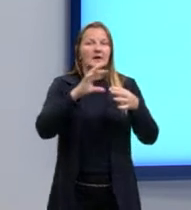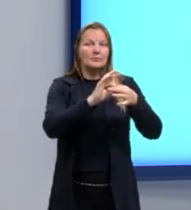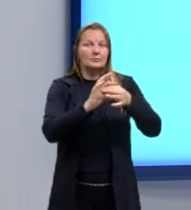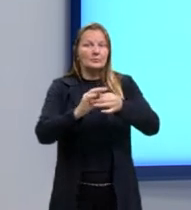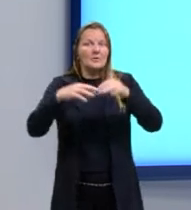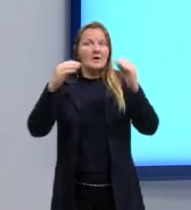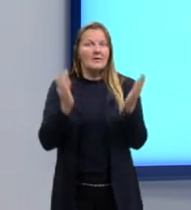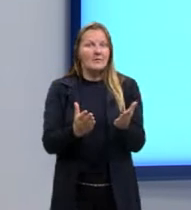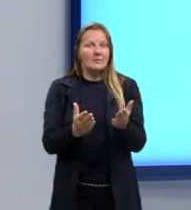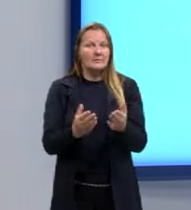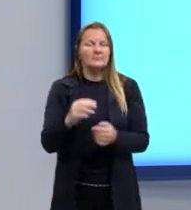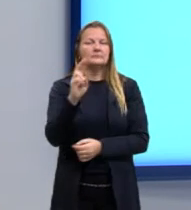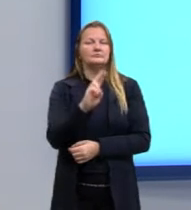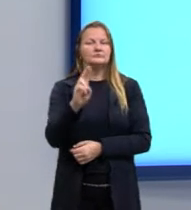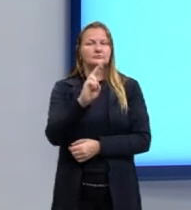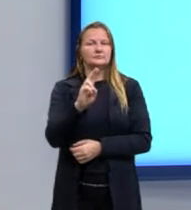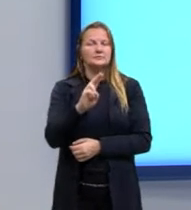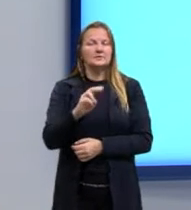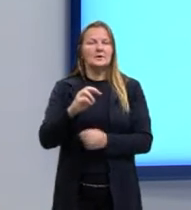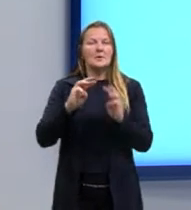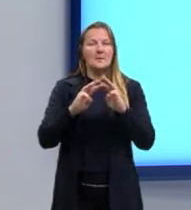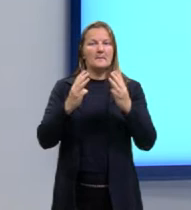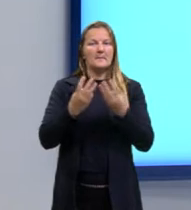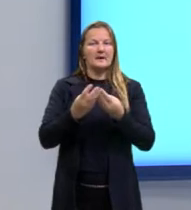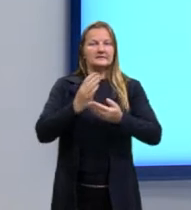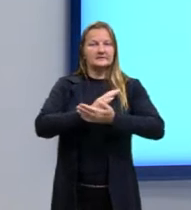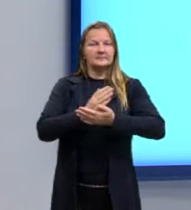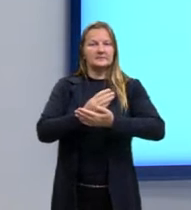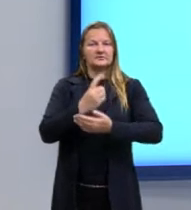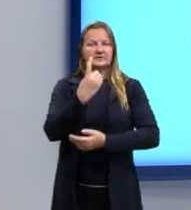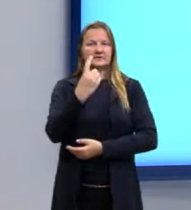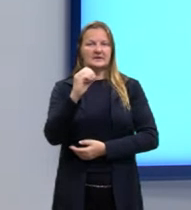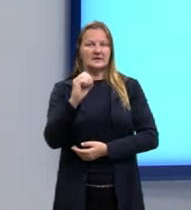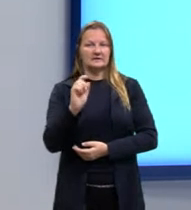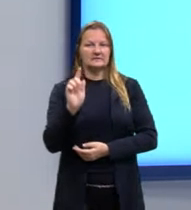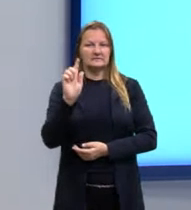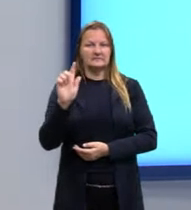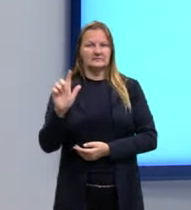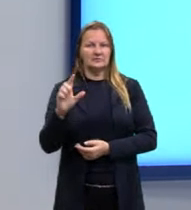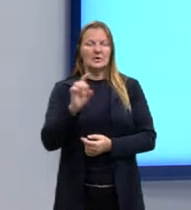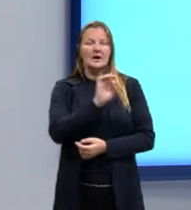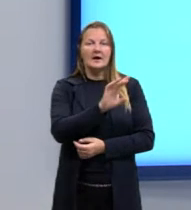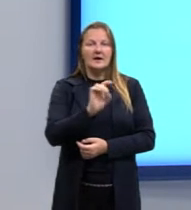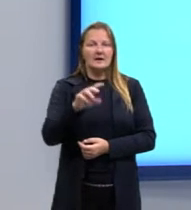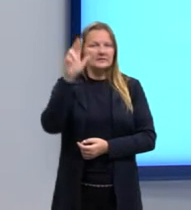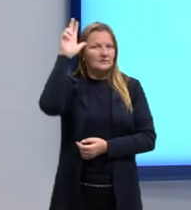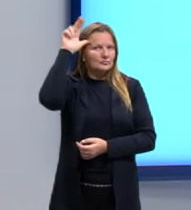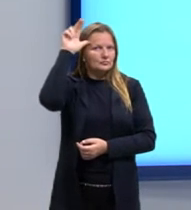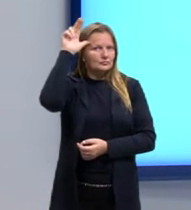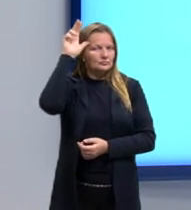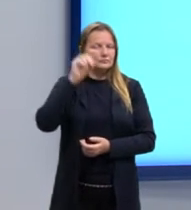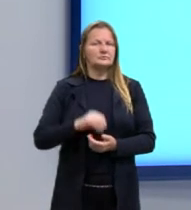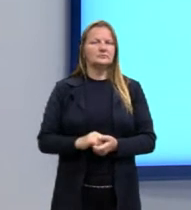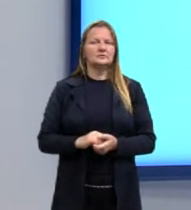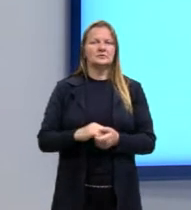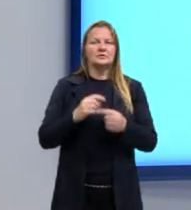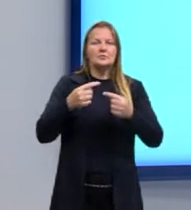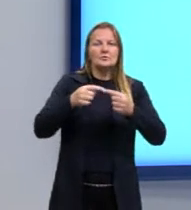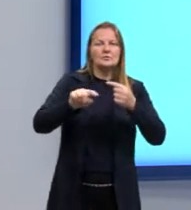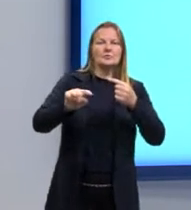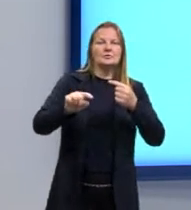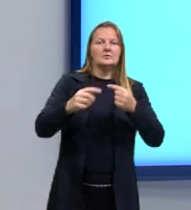ela proporciona uma massa média de 10 Kg por coelho e o desvio padrão é de